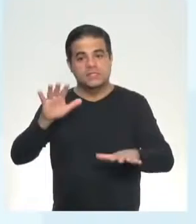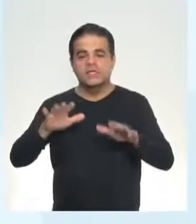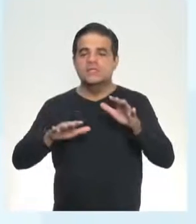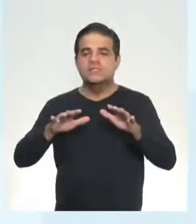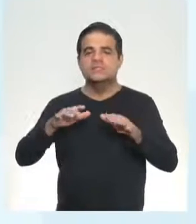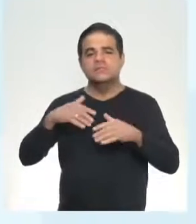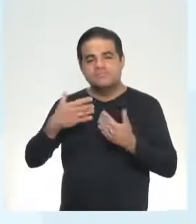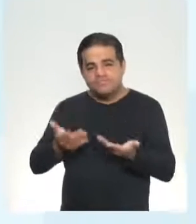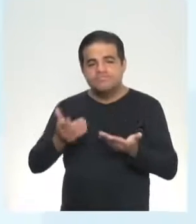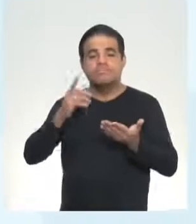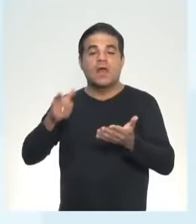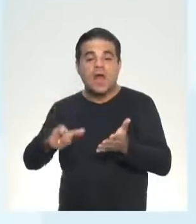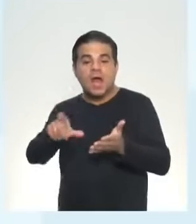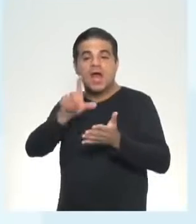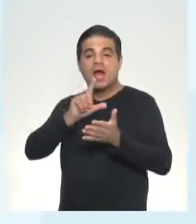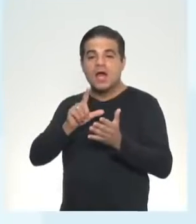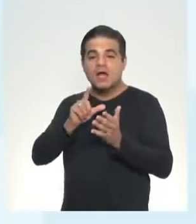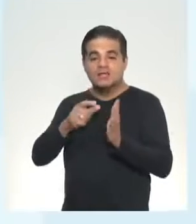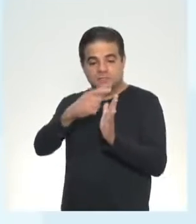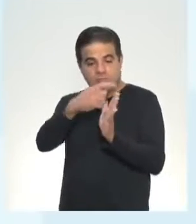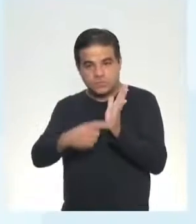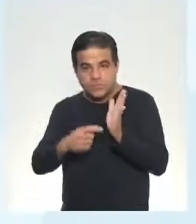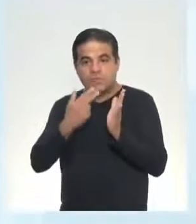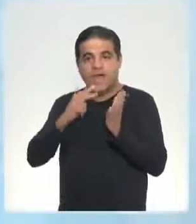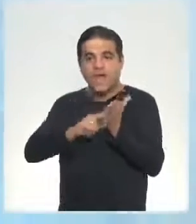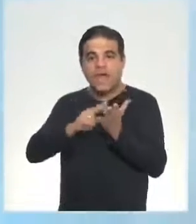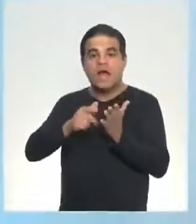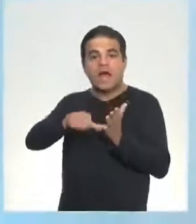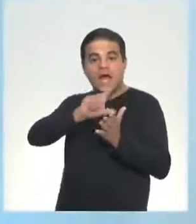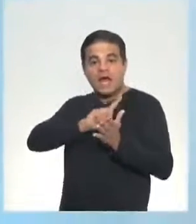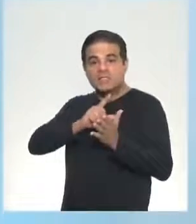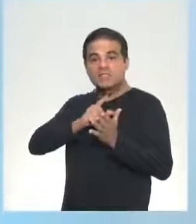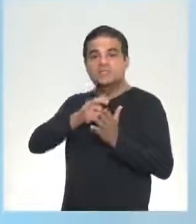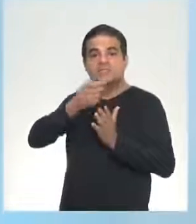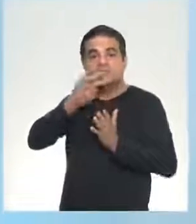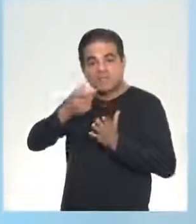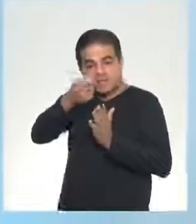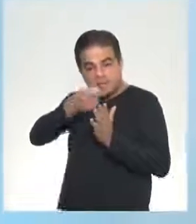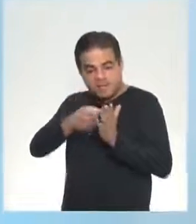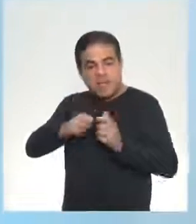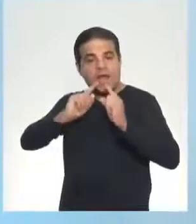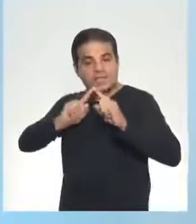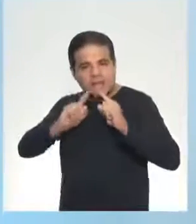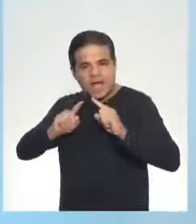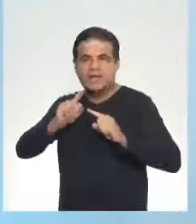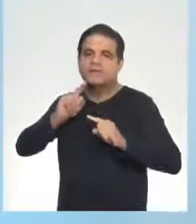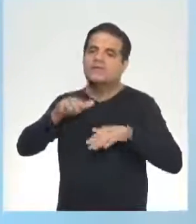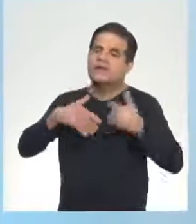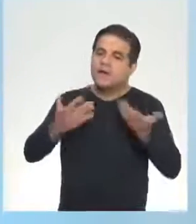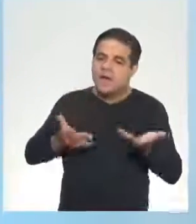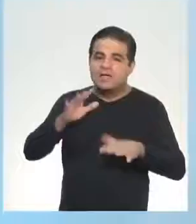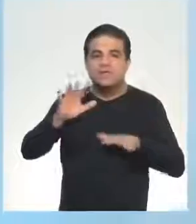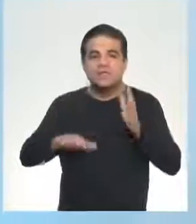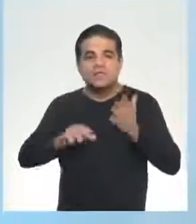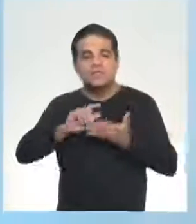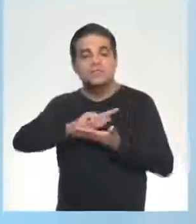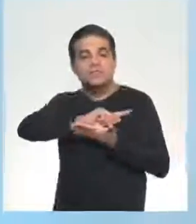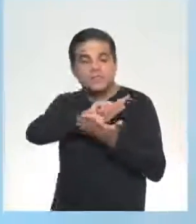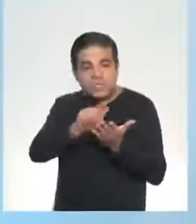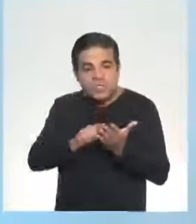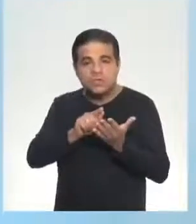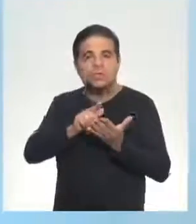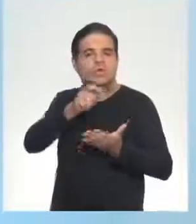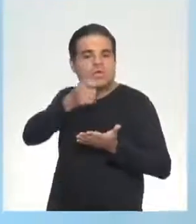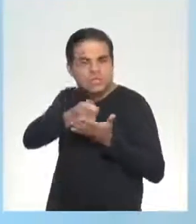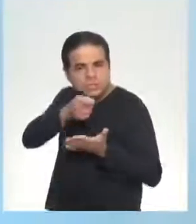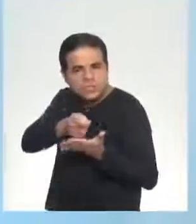vem antes do corpo da carta, tá? Antes de você fazer a reclamação, tá bom? Algumas vezes, os gêneros, eles não são